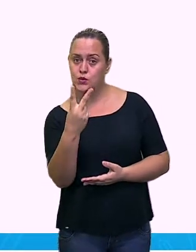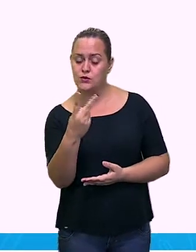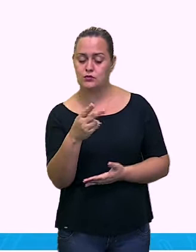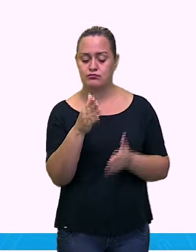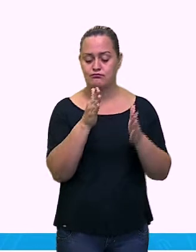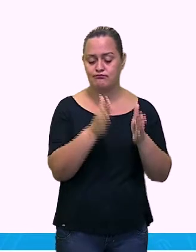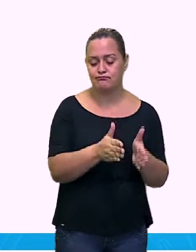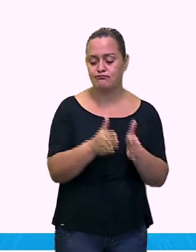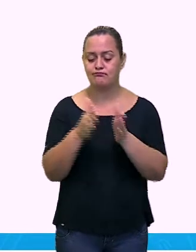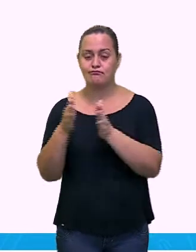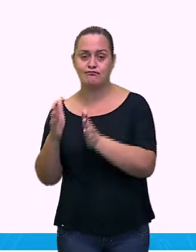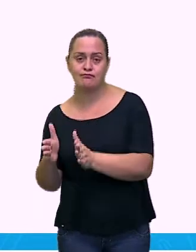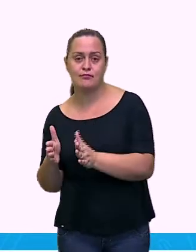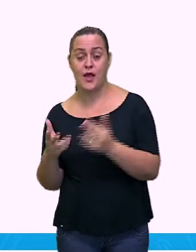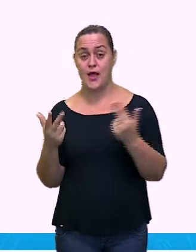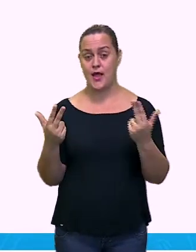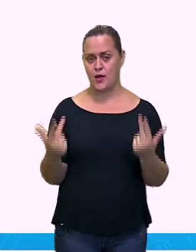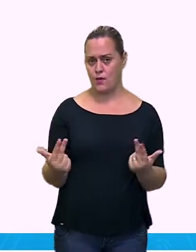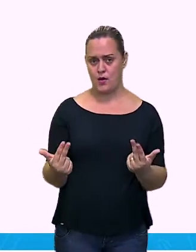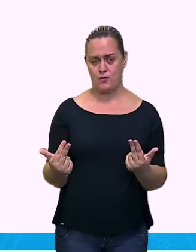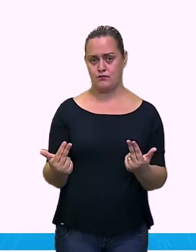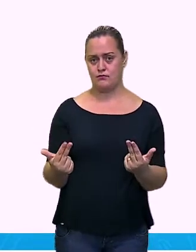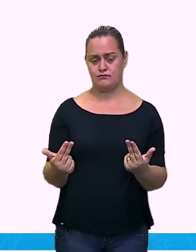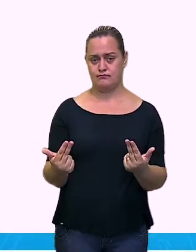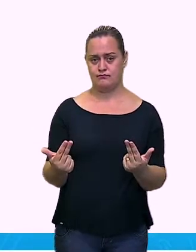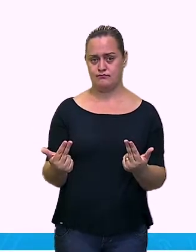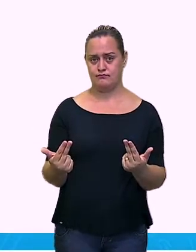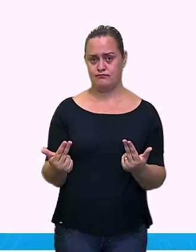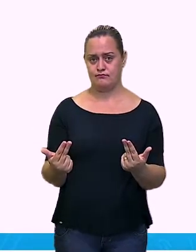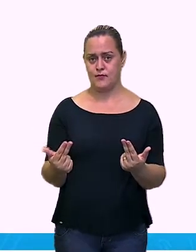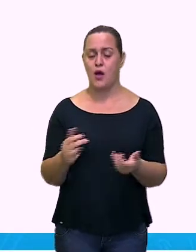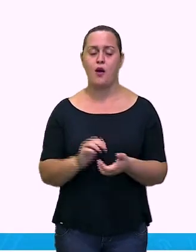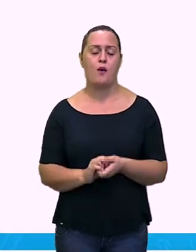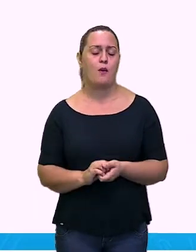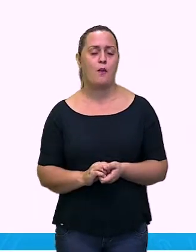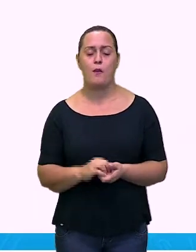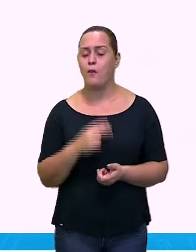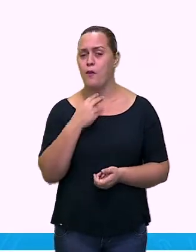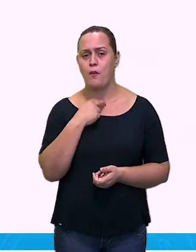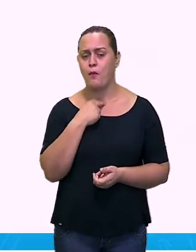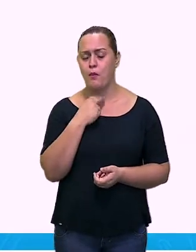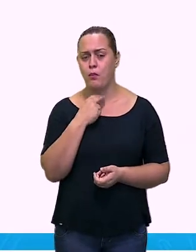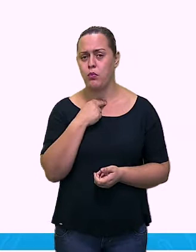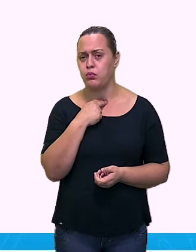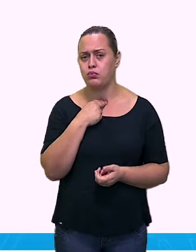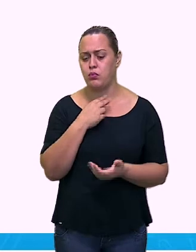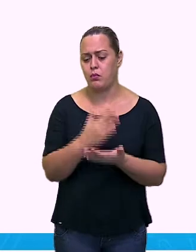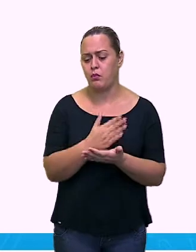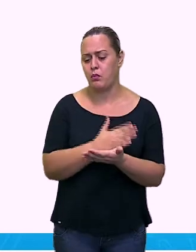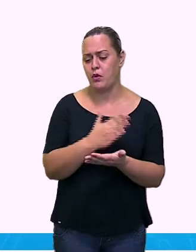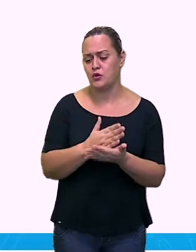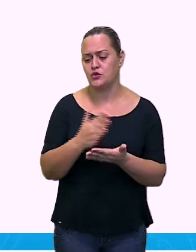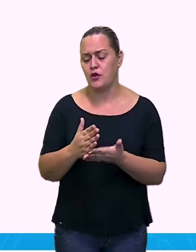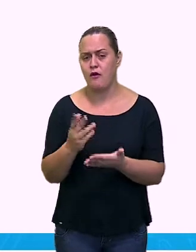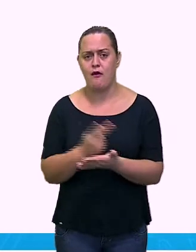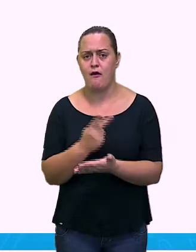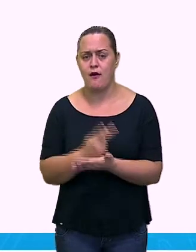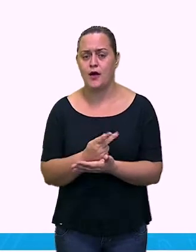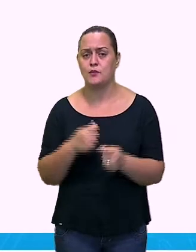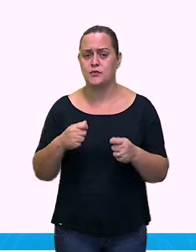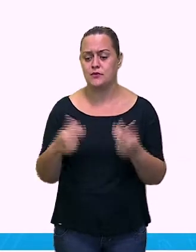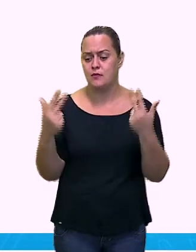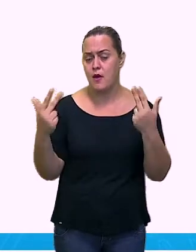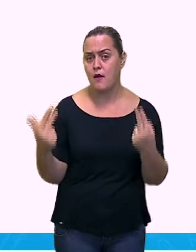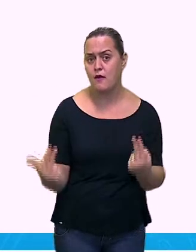partes iguais não pode ser o repartido chave Oi galerinha tem que ser em duas partes